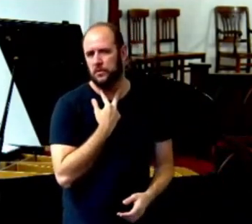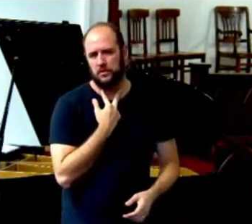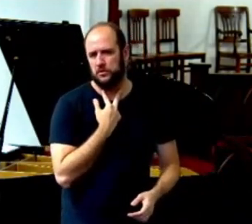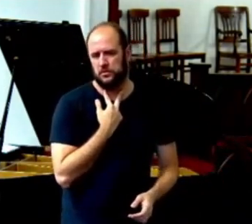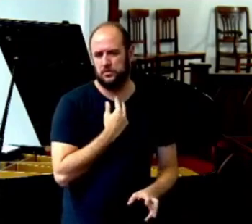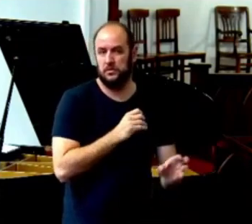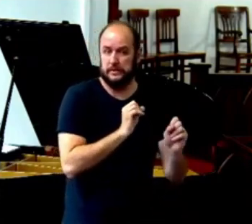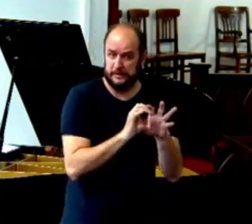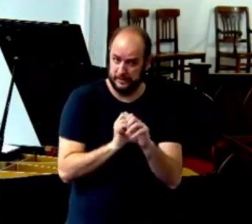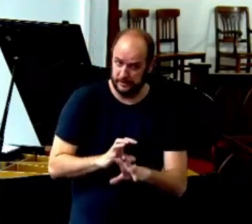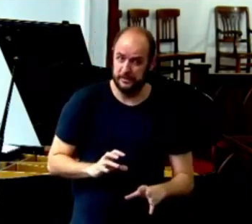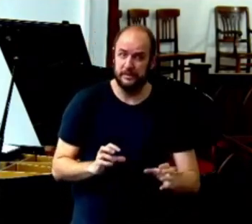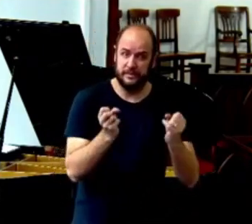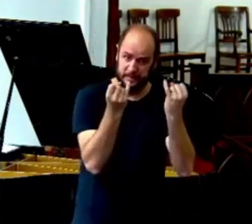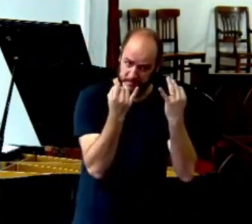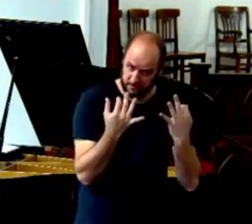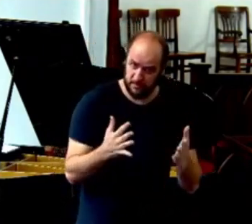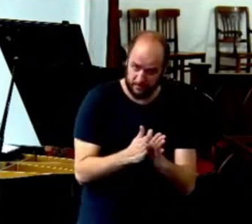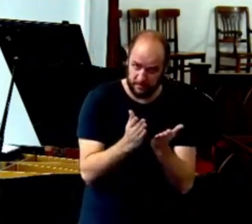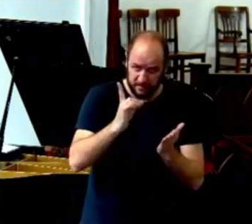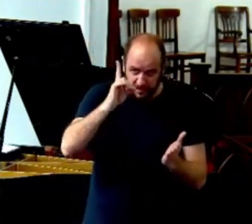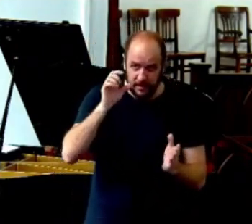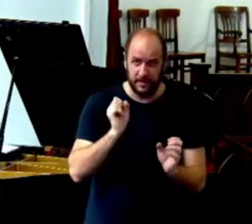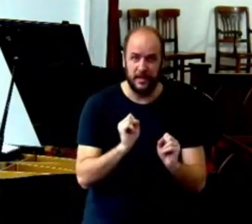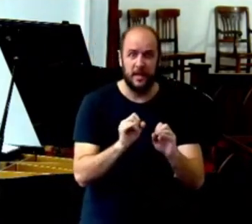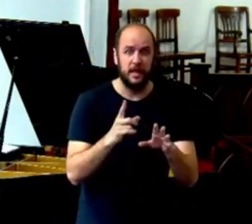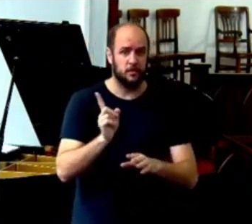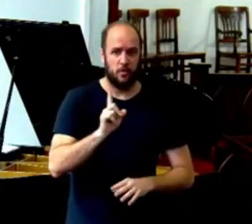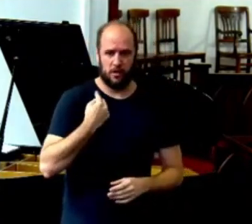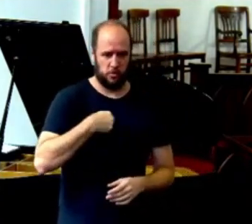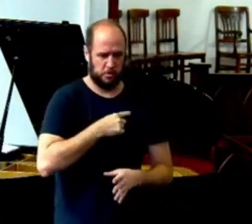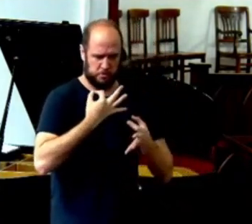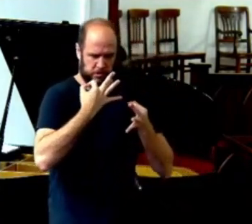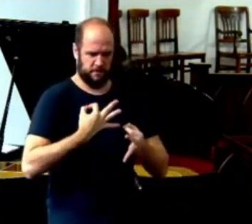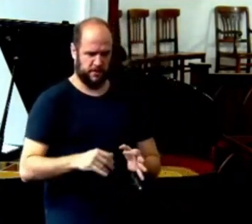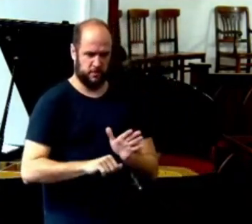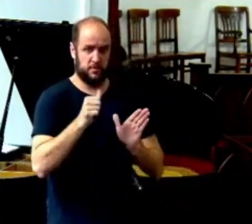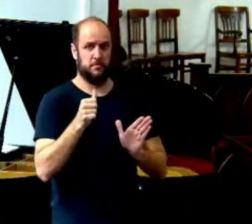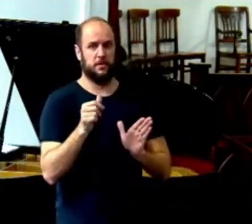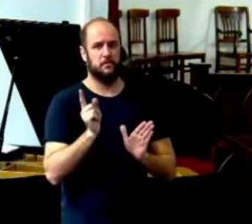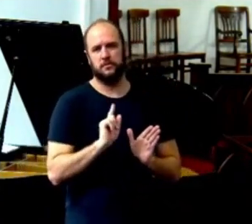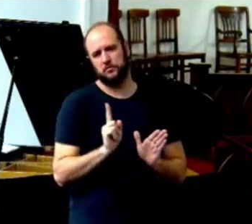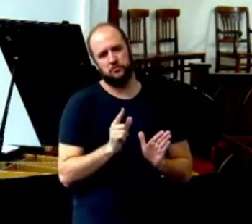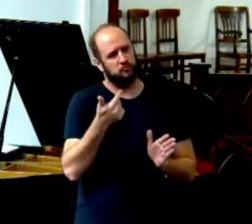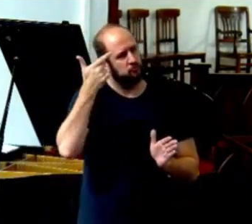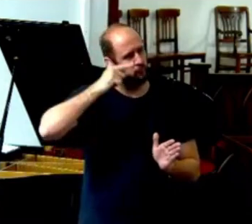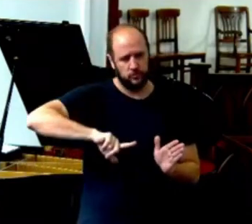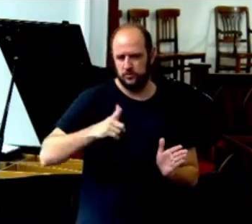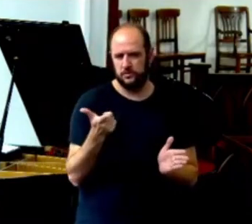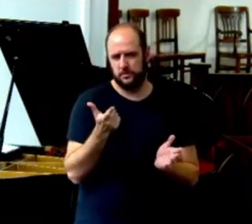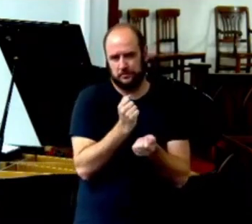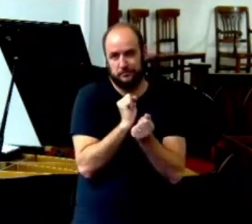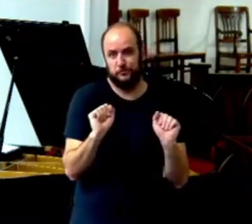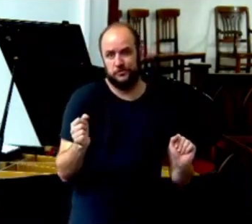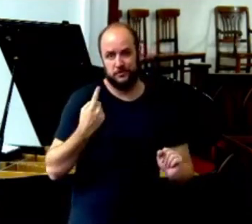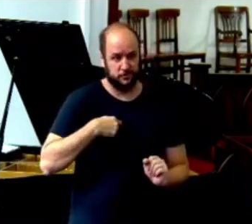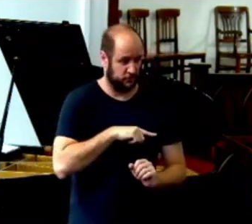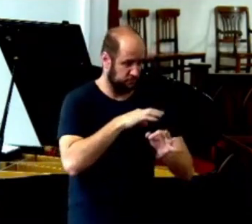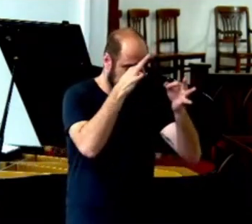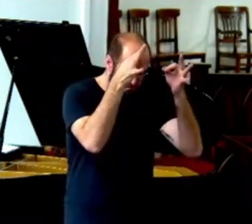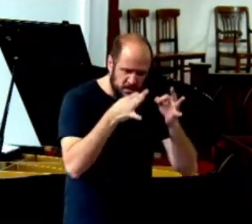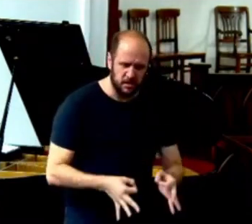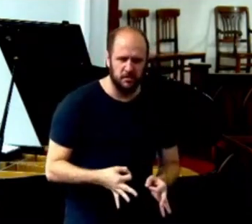ser perfeitos para então depois ajudar o outro. Porque senão, se seguirmos esta